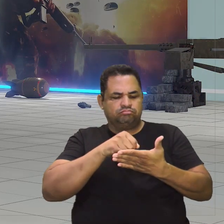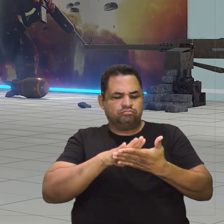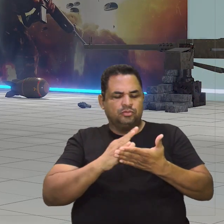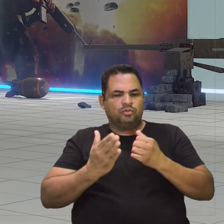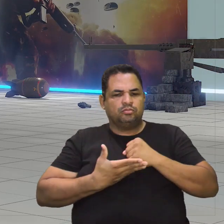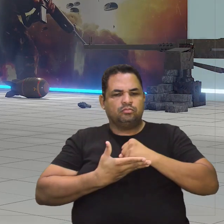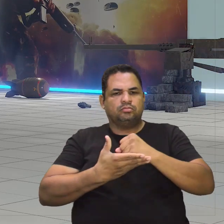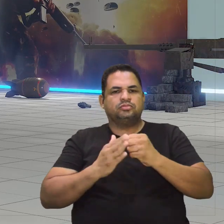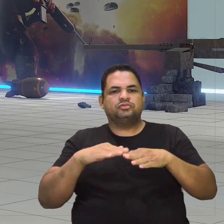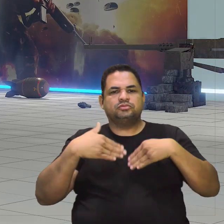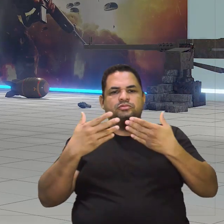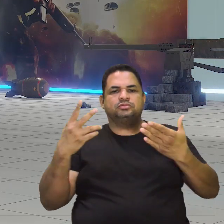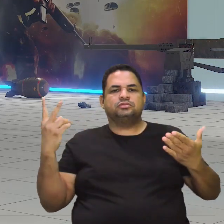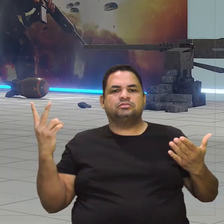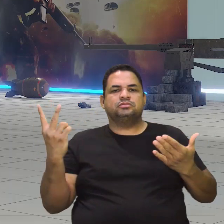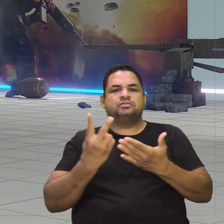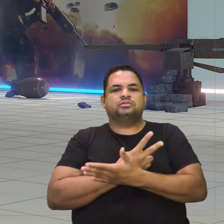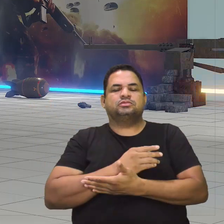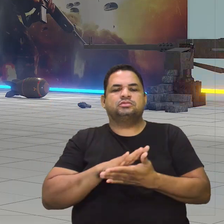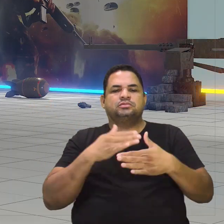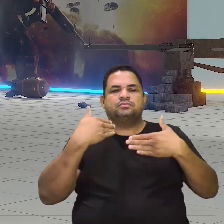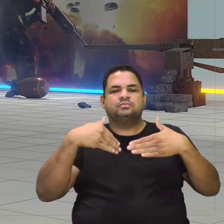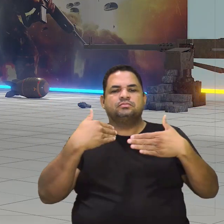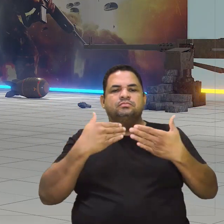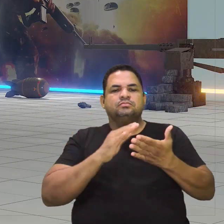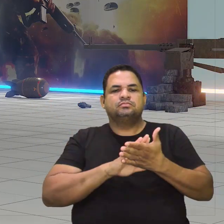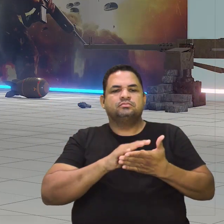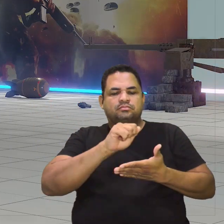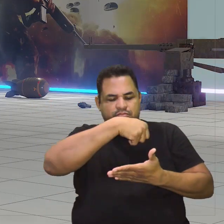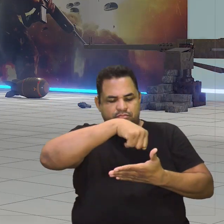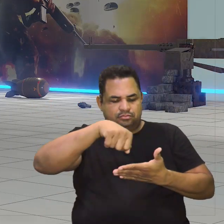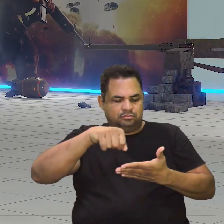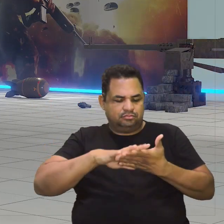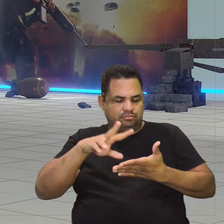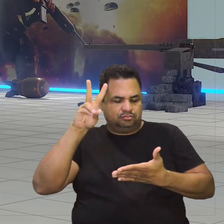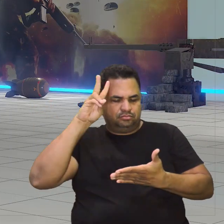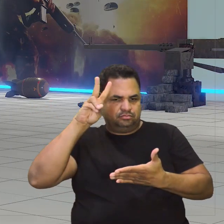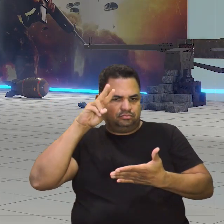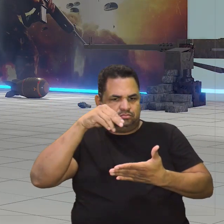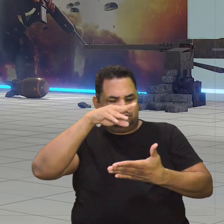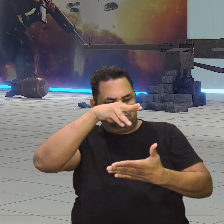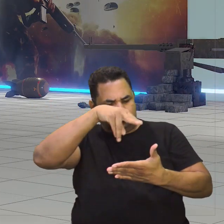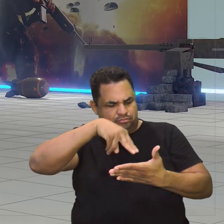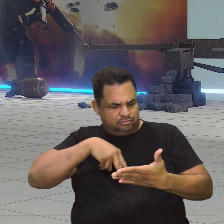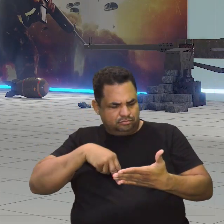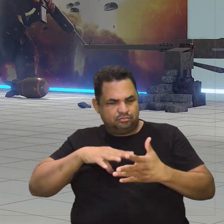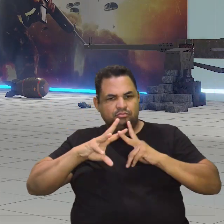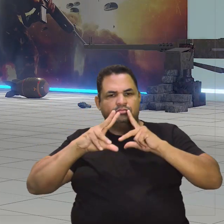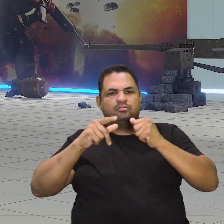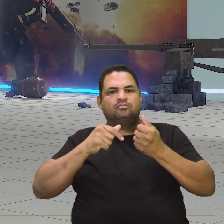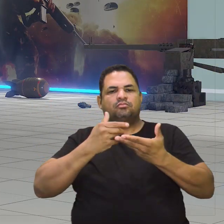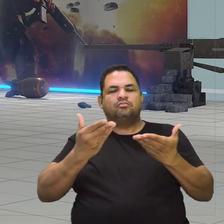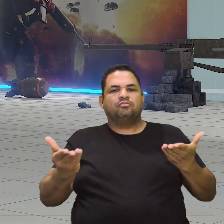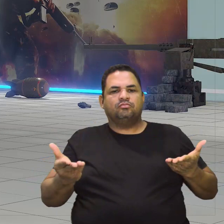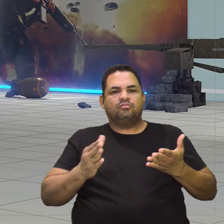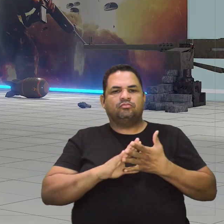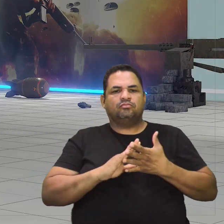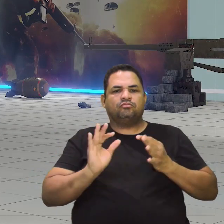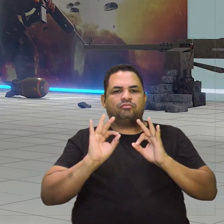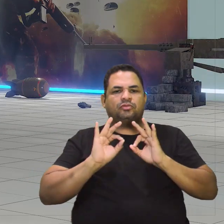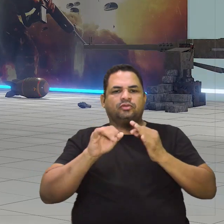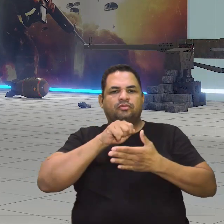acontecer a prova, aí você pega o seu caderno e faz toda uma releitura de tudo aquilo que você fez de